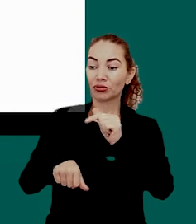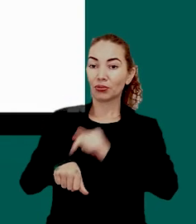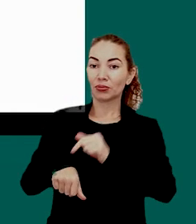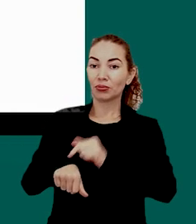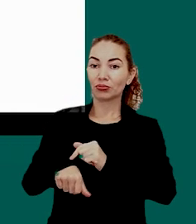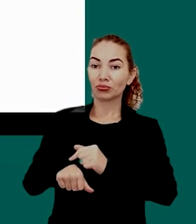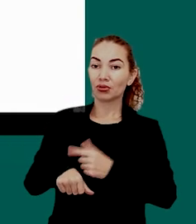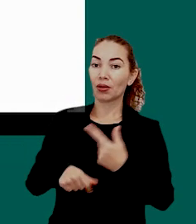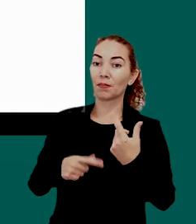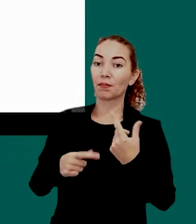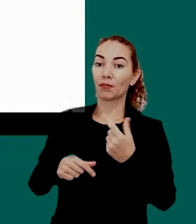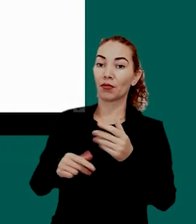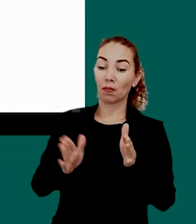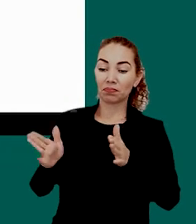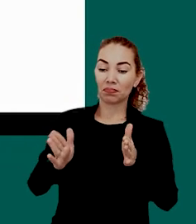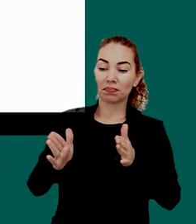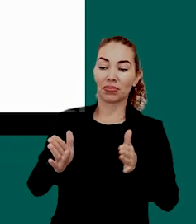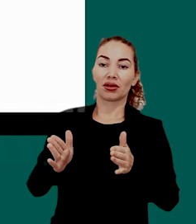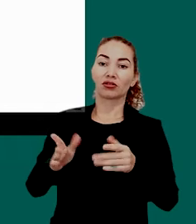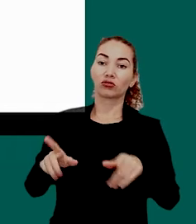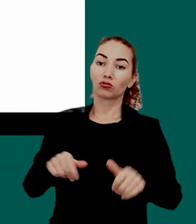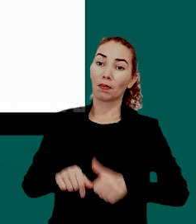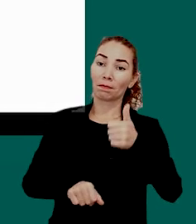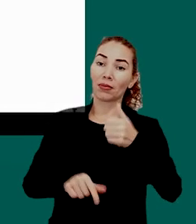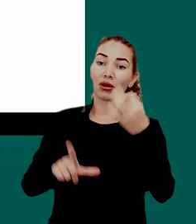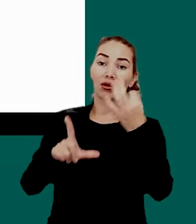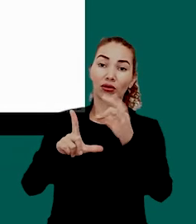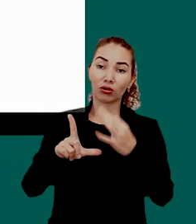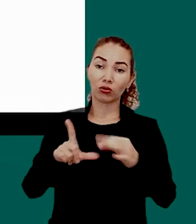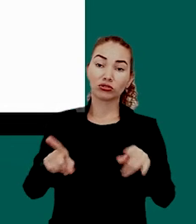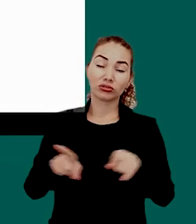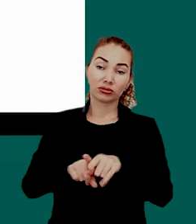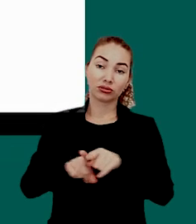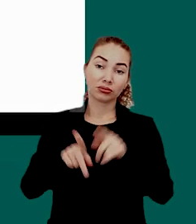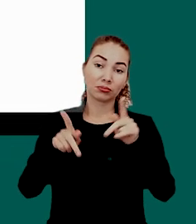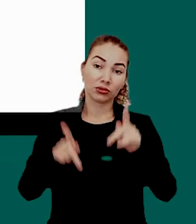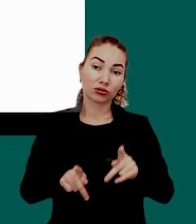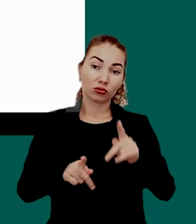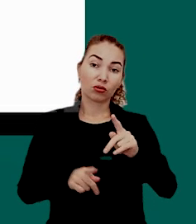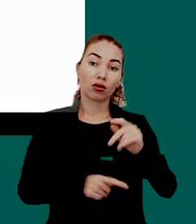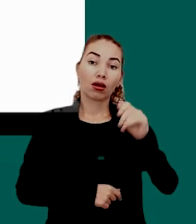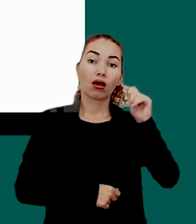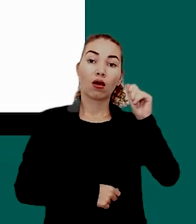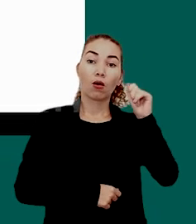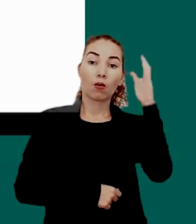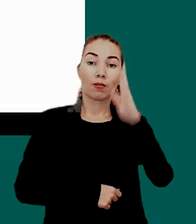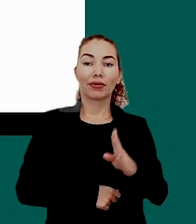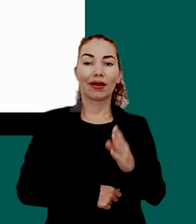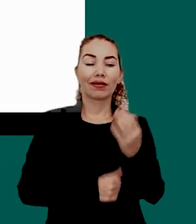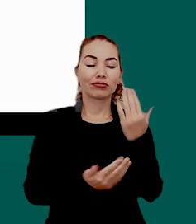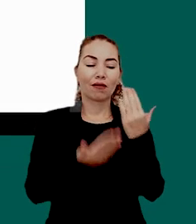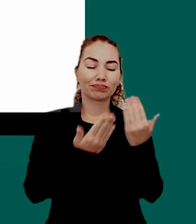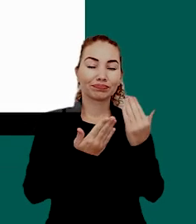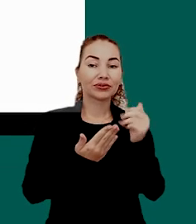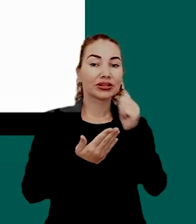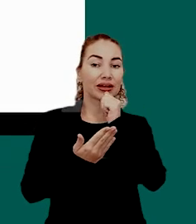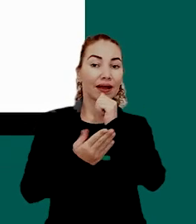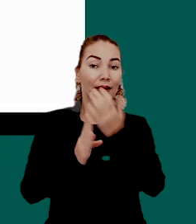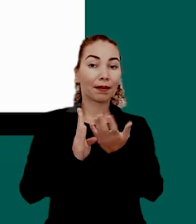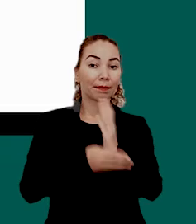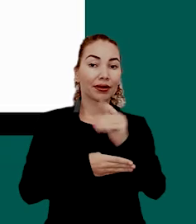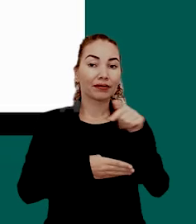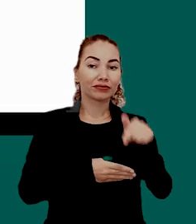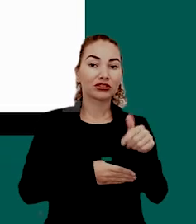imunizar as pessoas e consigo melhorar a logística de aplicação da vacina. O Brasil está em análise, né, essa vacina está em análise para aprovação